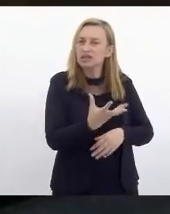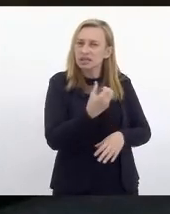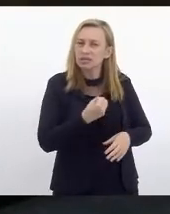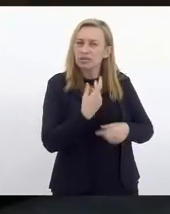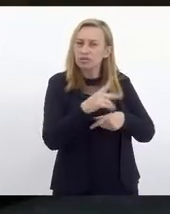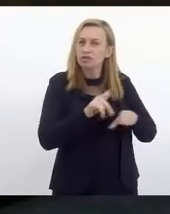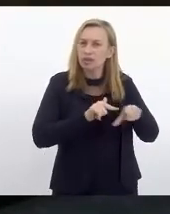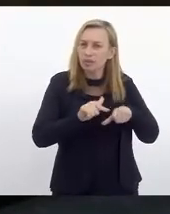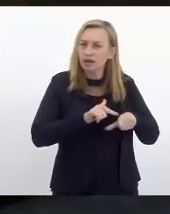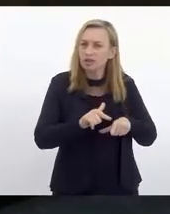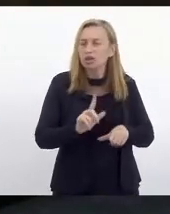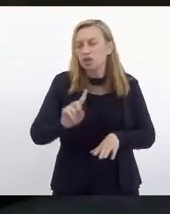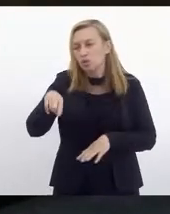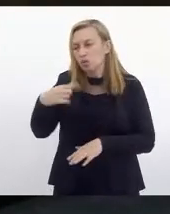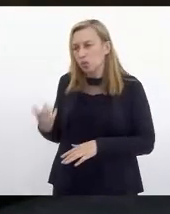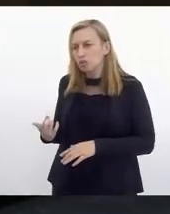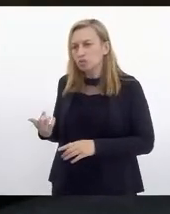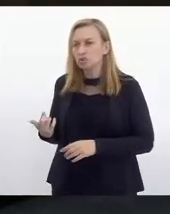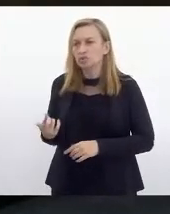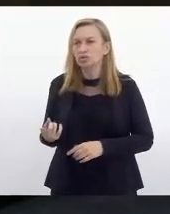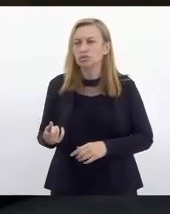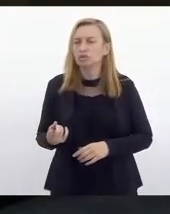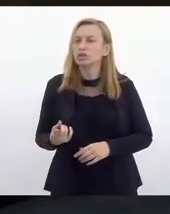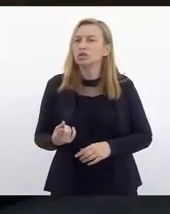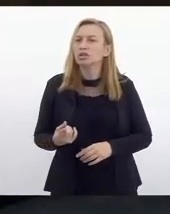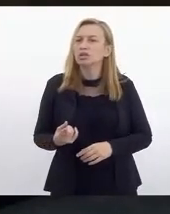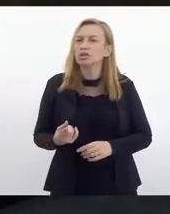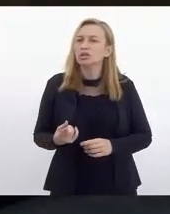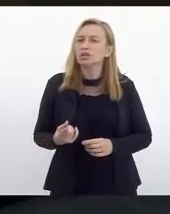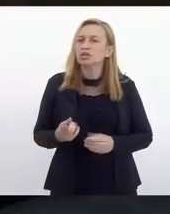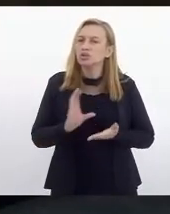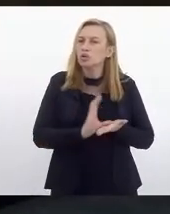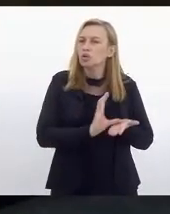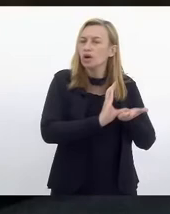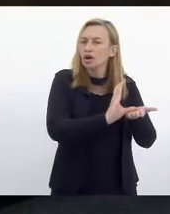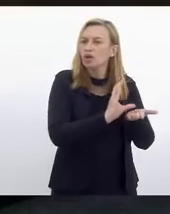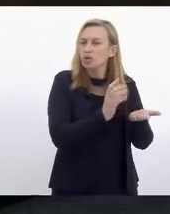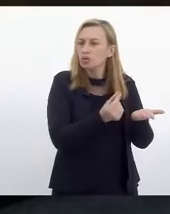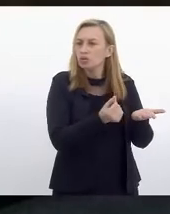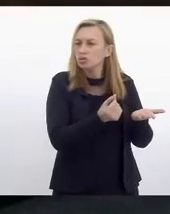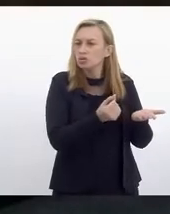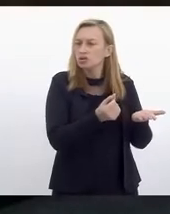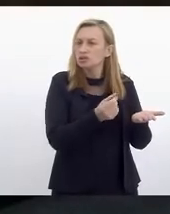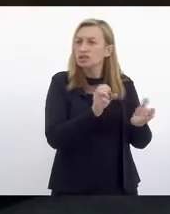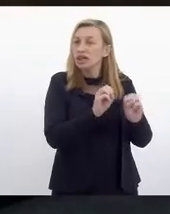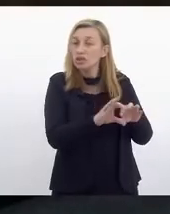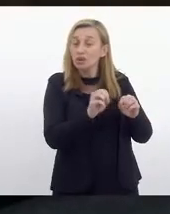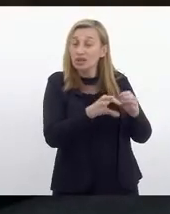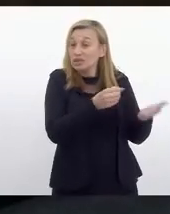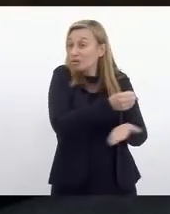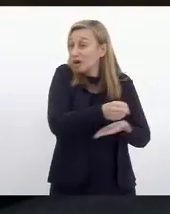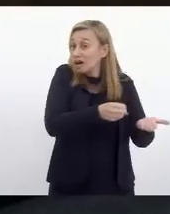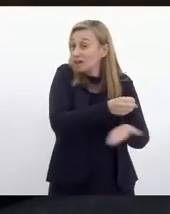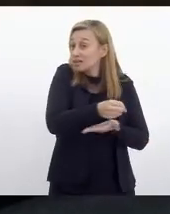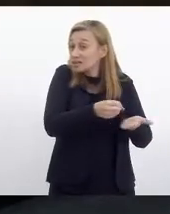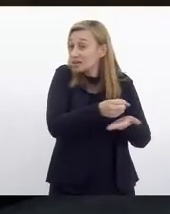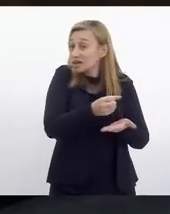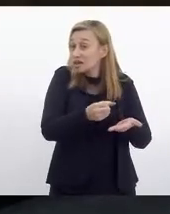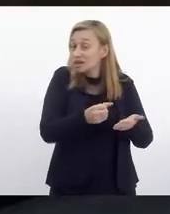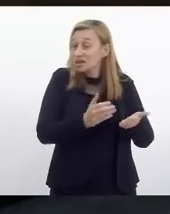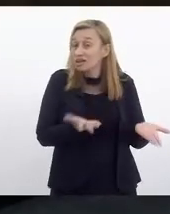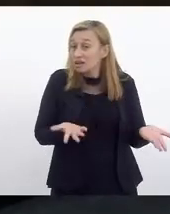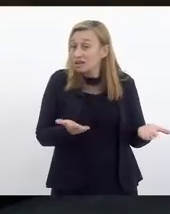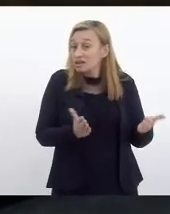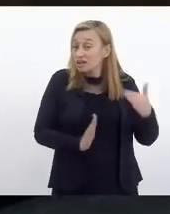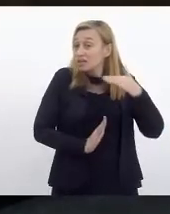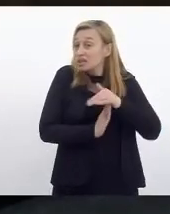feito, E, por outro lado, ameaçando recursos da educação básica, querendo limitar também transferência do Fundeb,